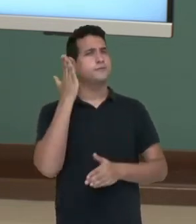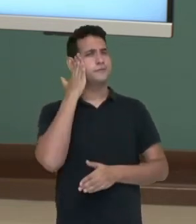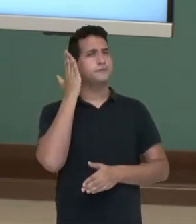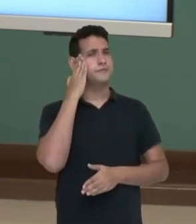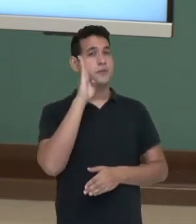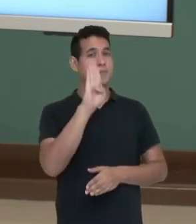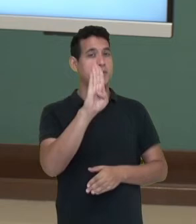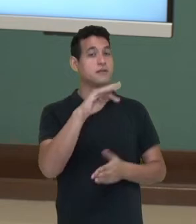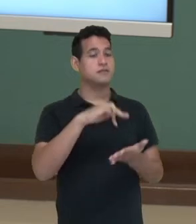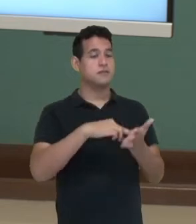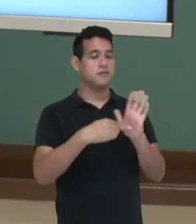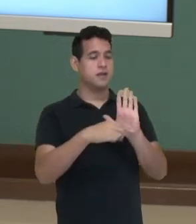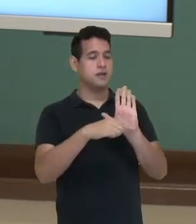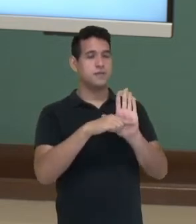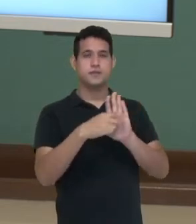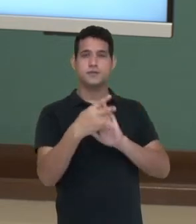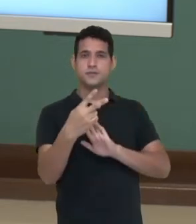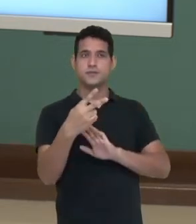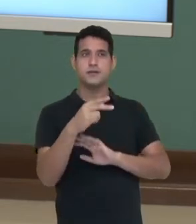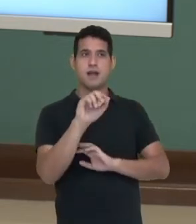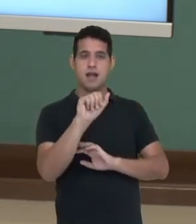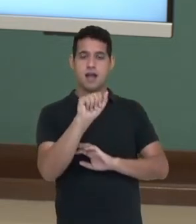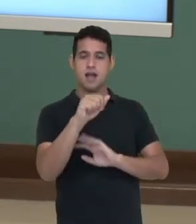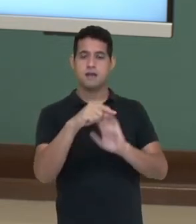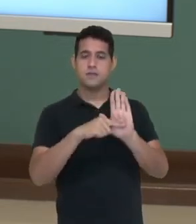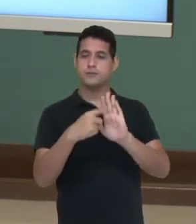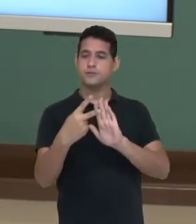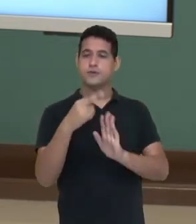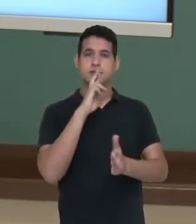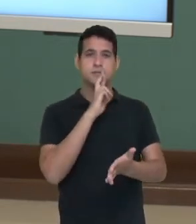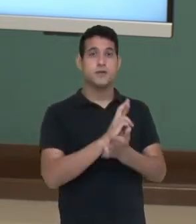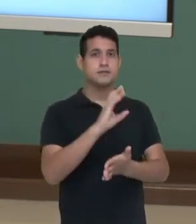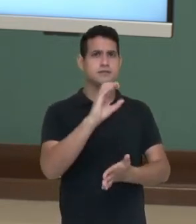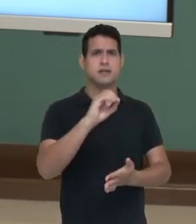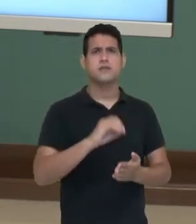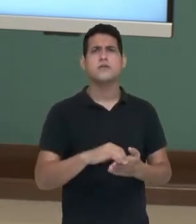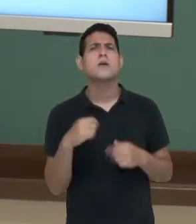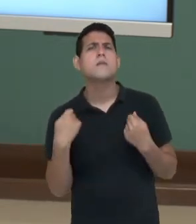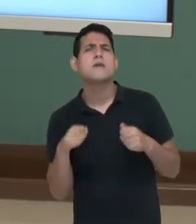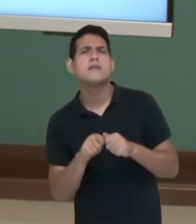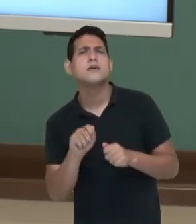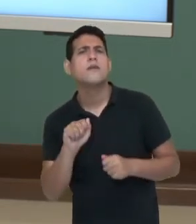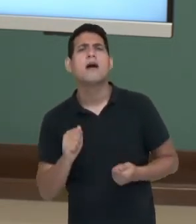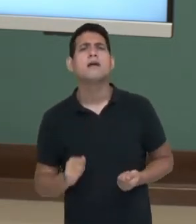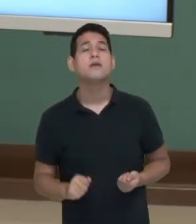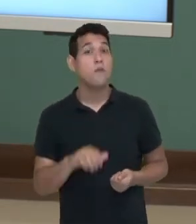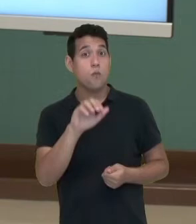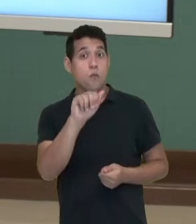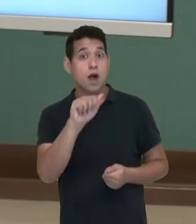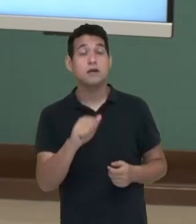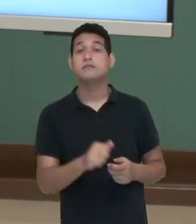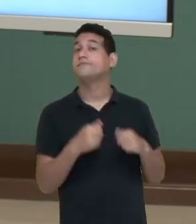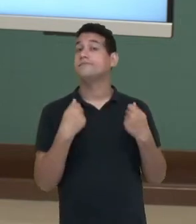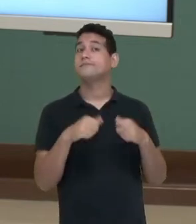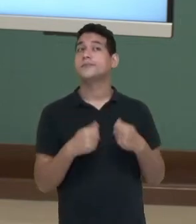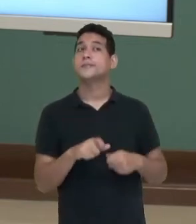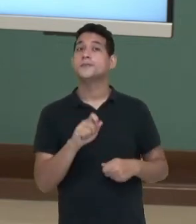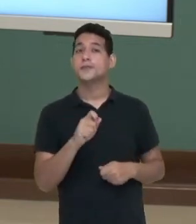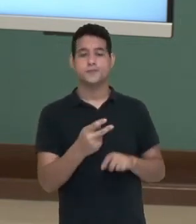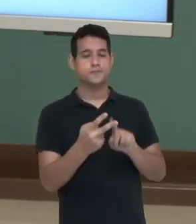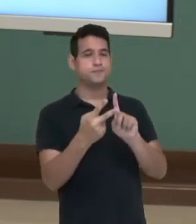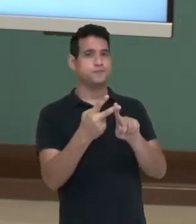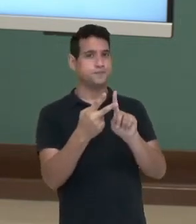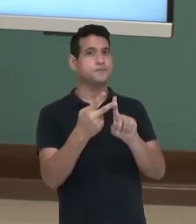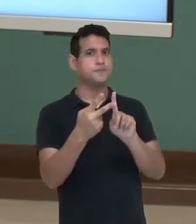menos 2. Então, A com menos 2 dá 0. Então, quem que tem que ser o A? O A tem que ser